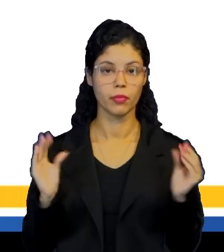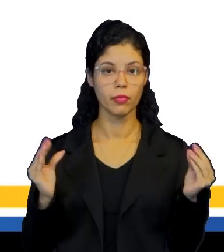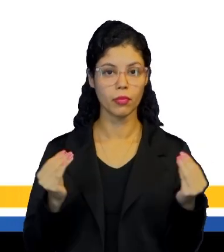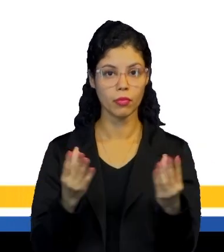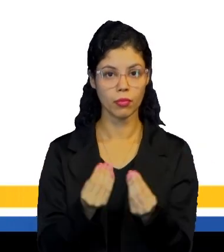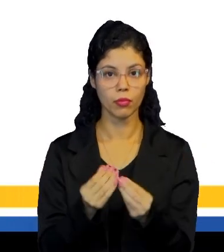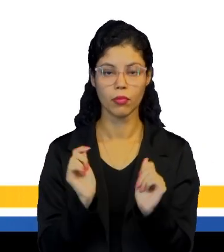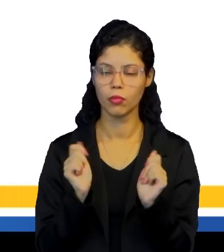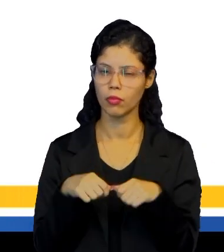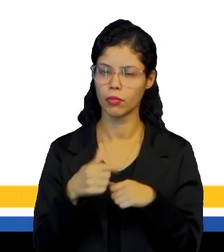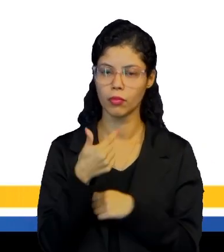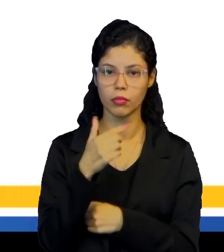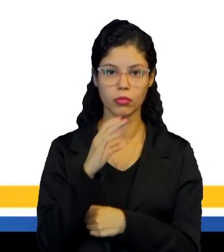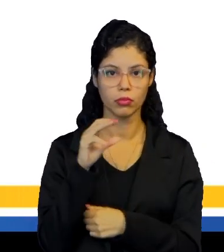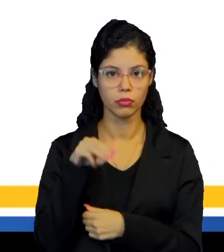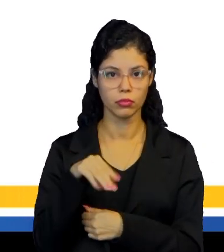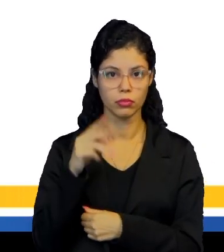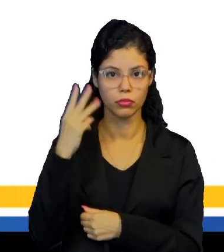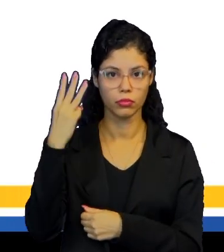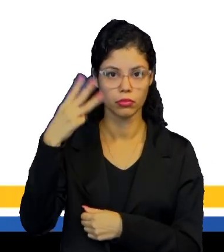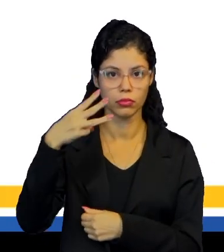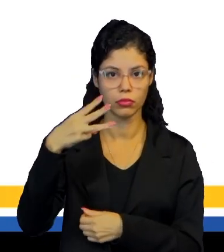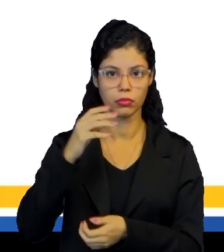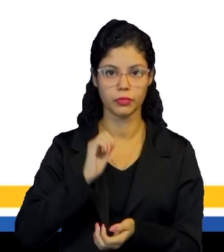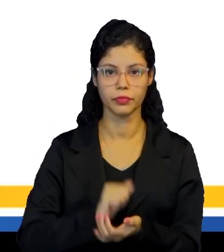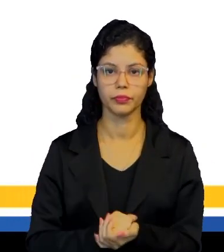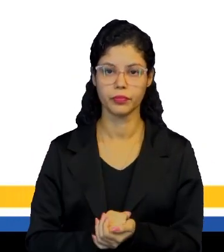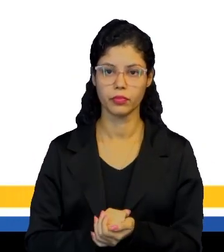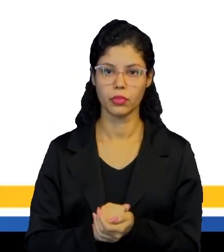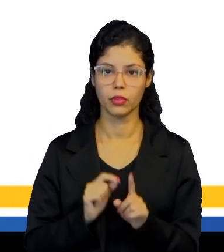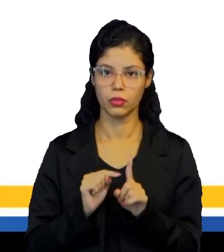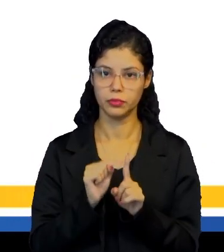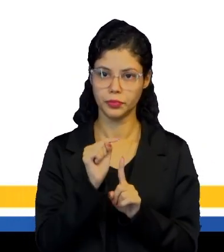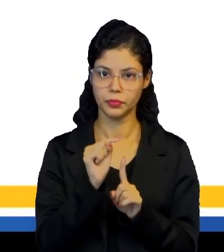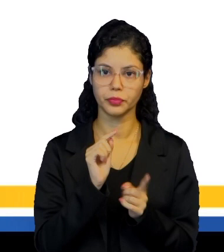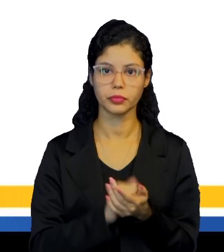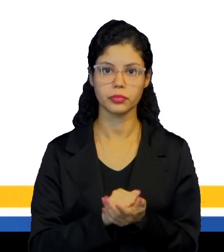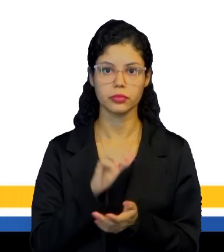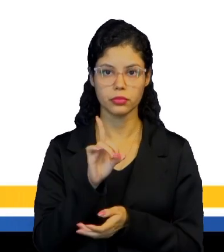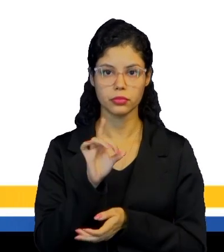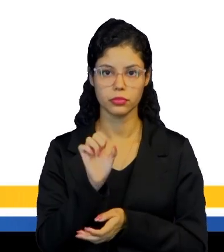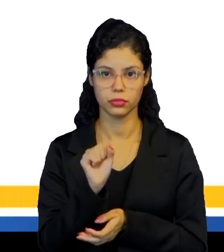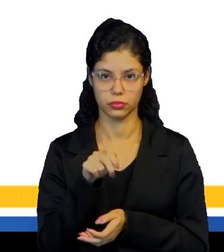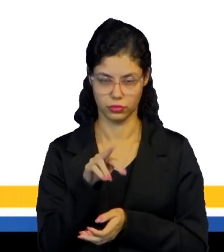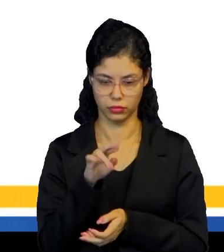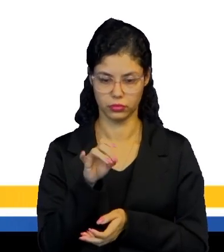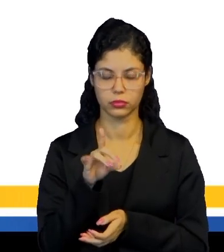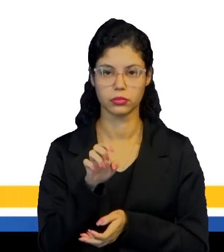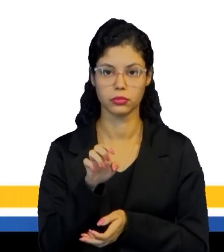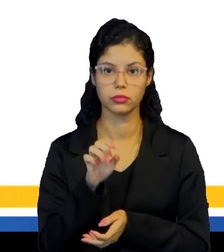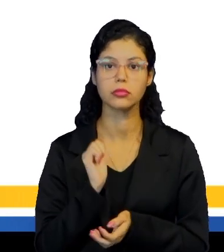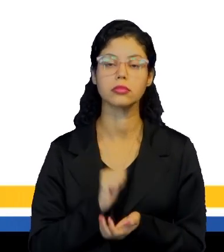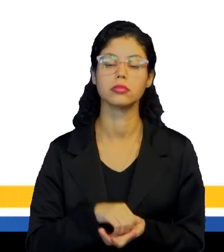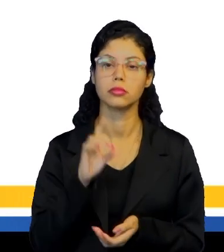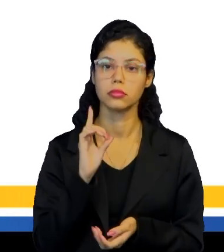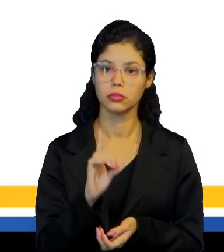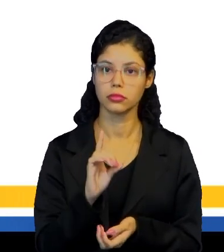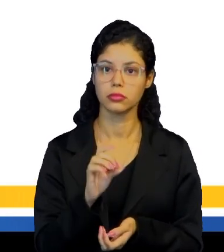determinada substância possui 2 cm cúbicos de volume com